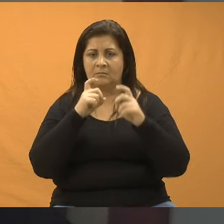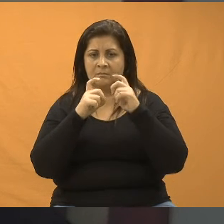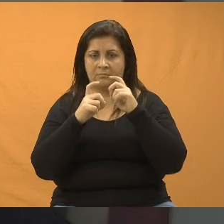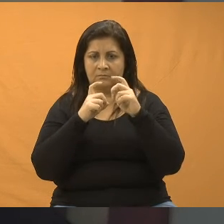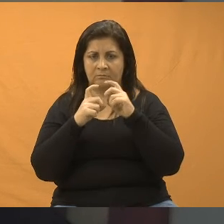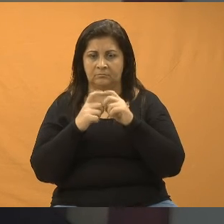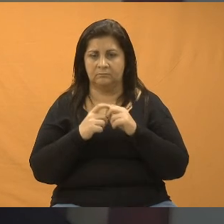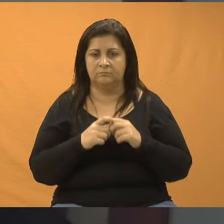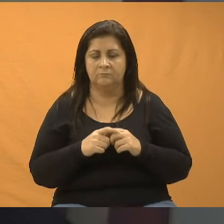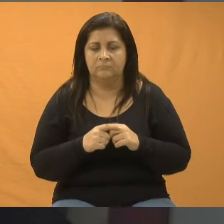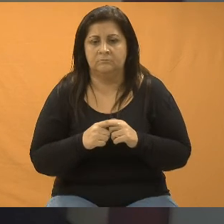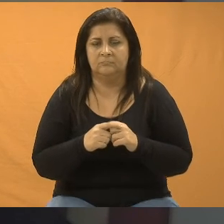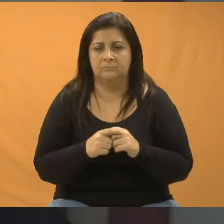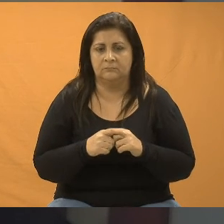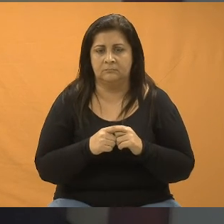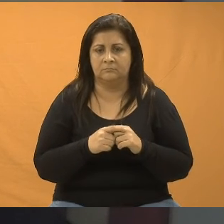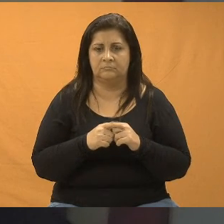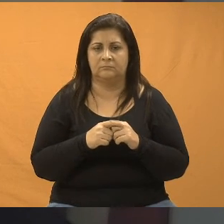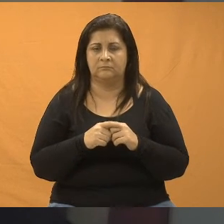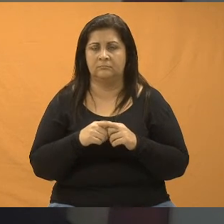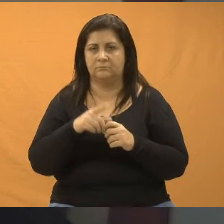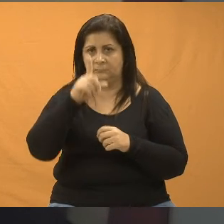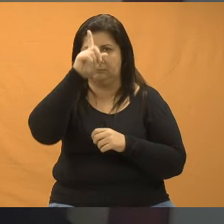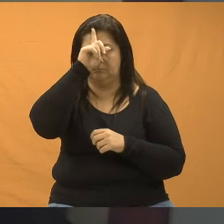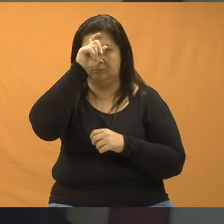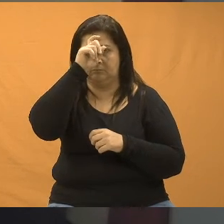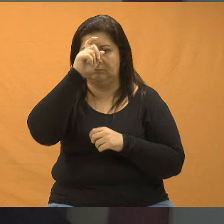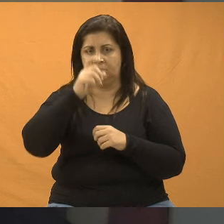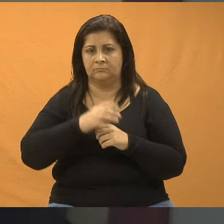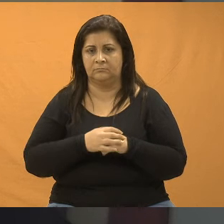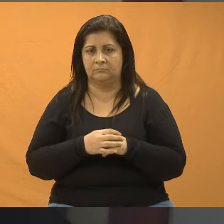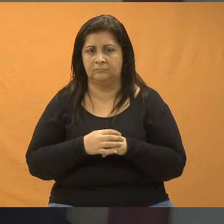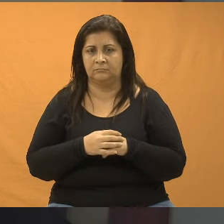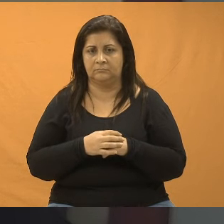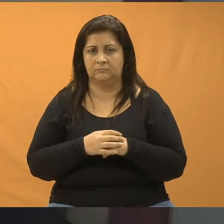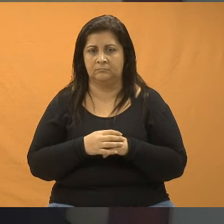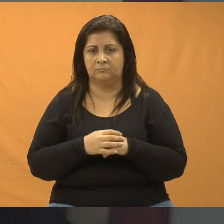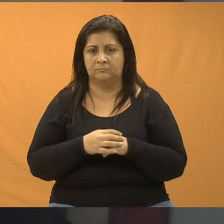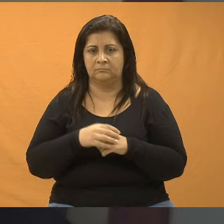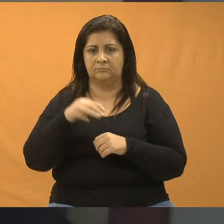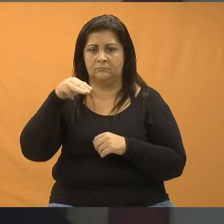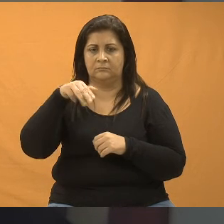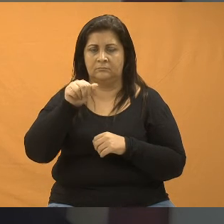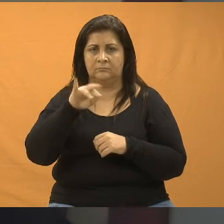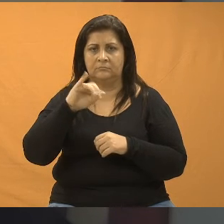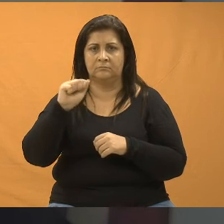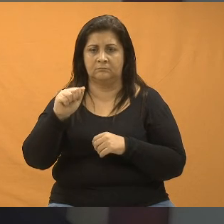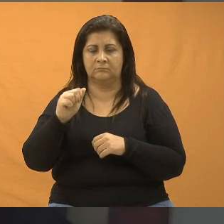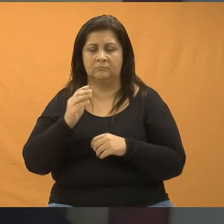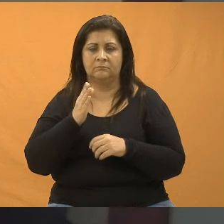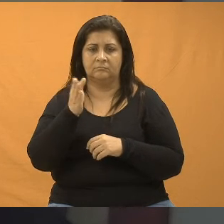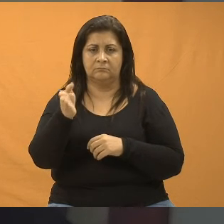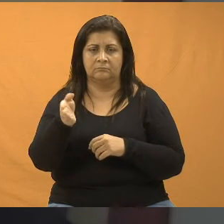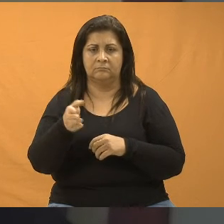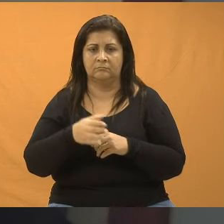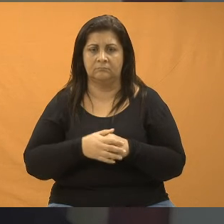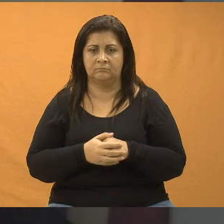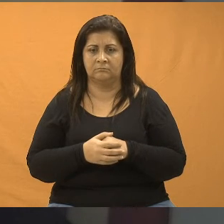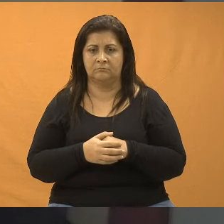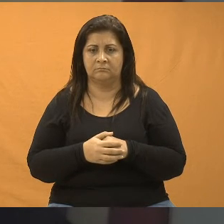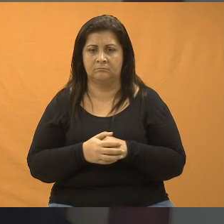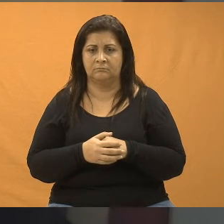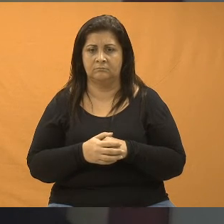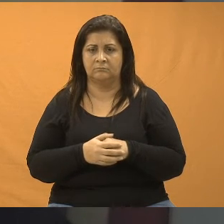na Santa Casa e a dona Maria Francisca estava lá, que é quem está no